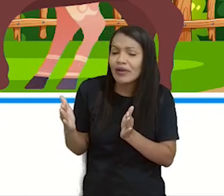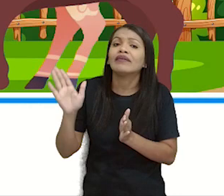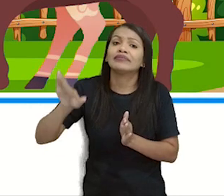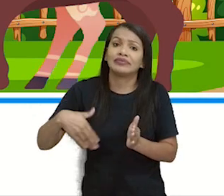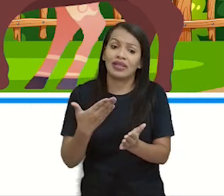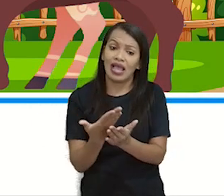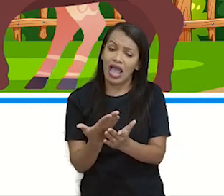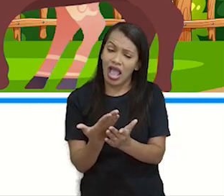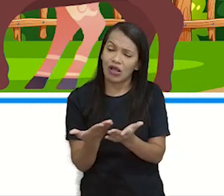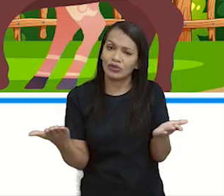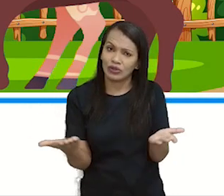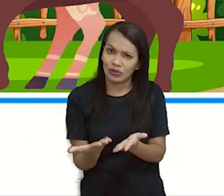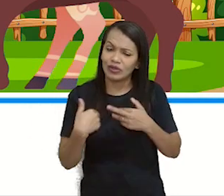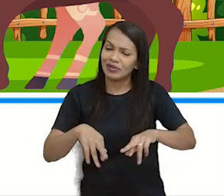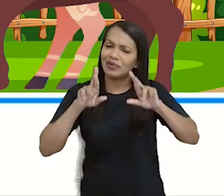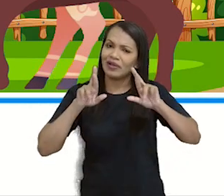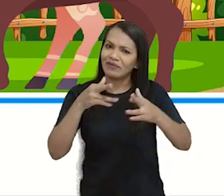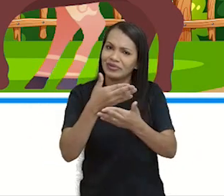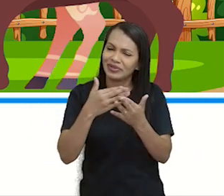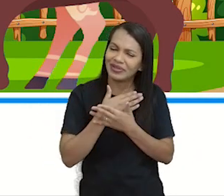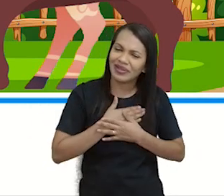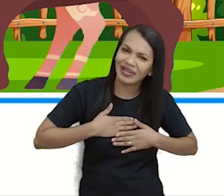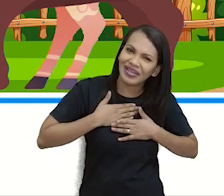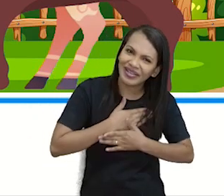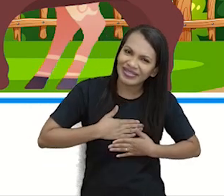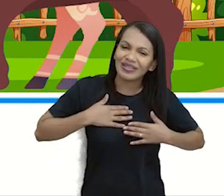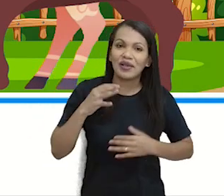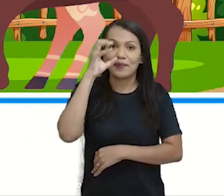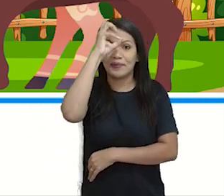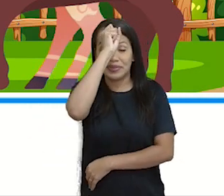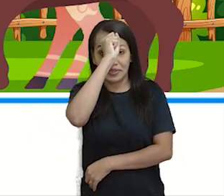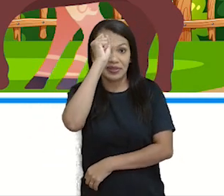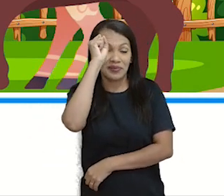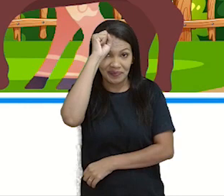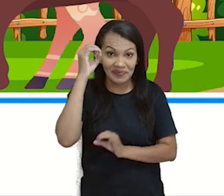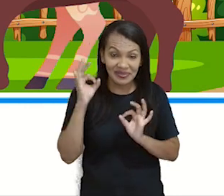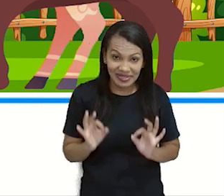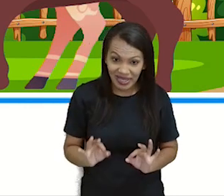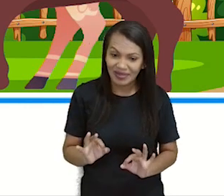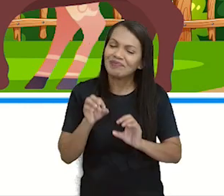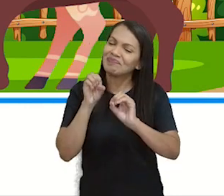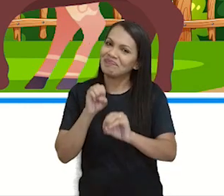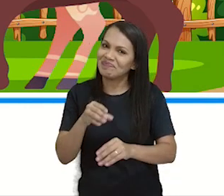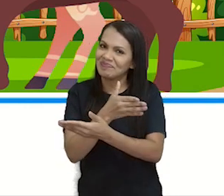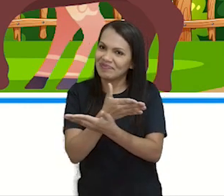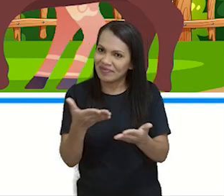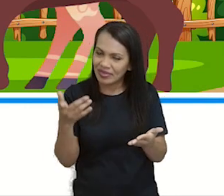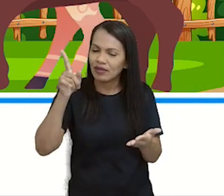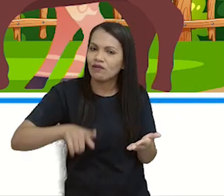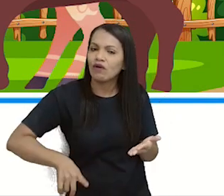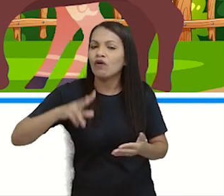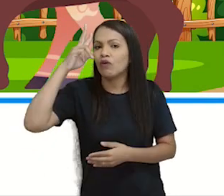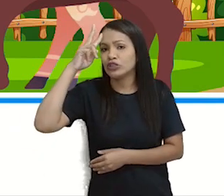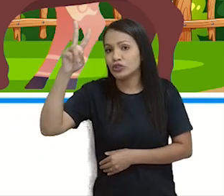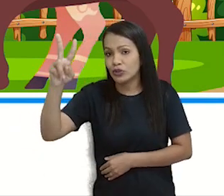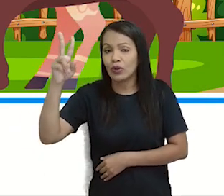aula de hoje, espero que vocês tenham gostado, que vocês tenham aprendido essa lição, tá certo? Que eu trouxe aí com essa história do boi e